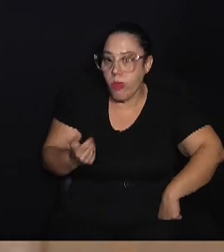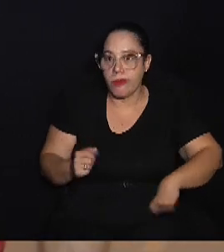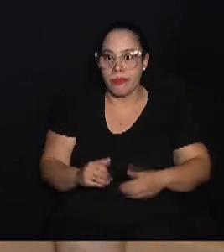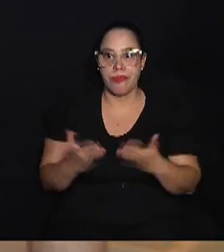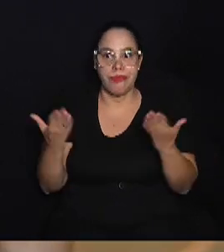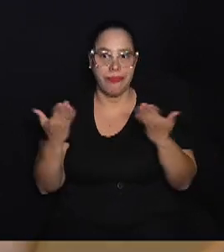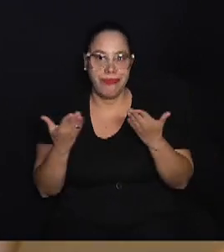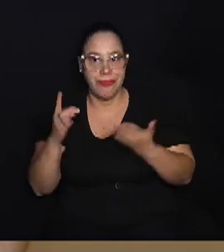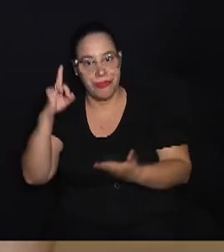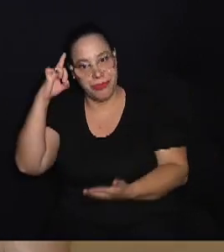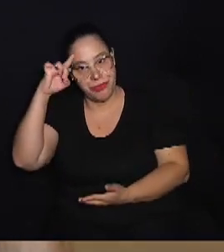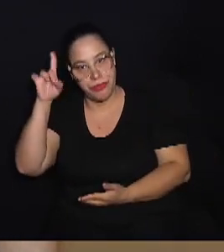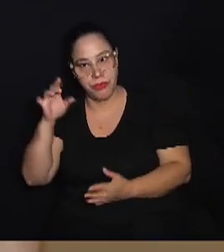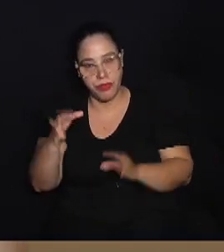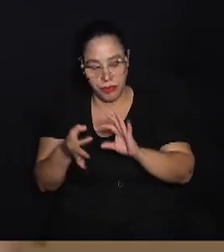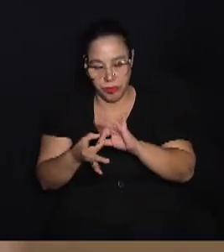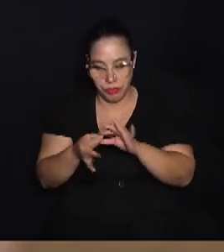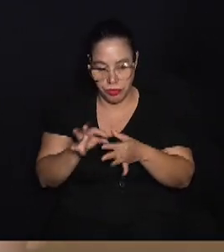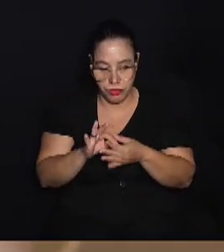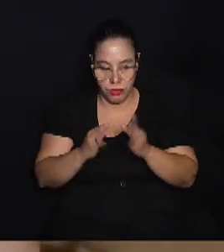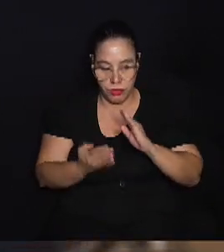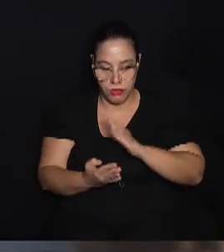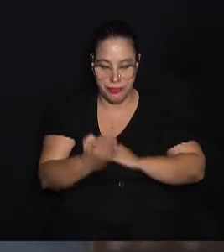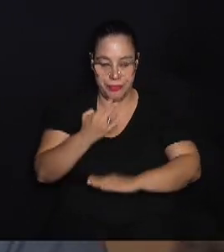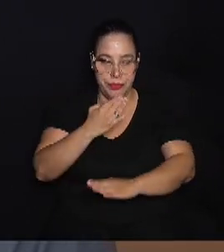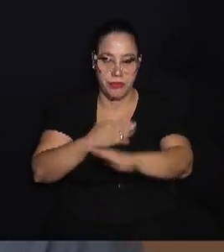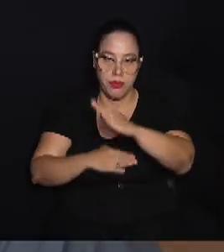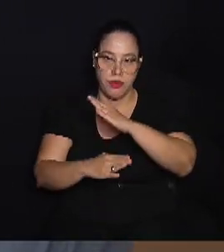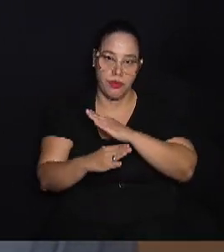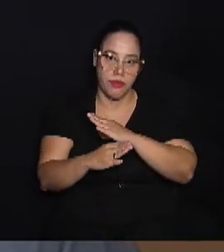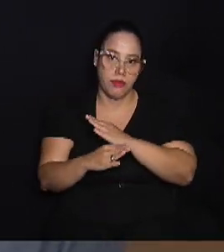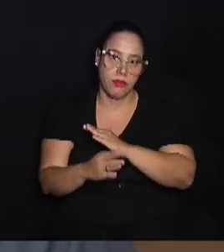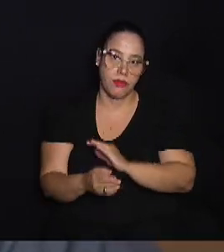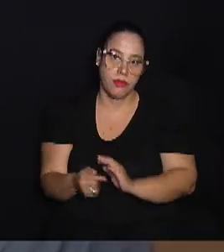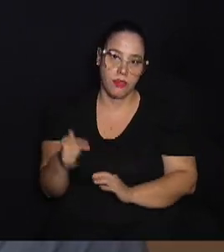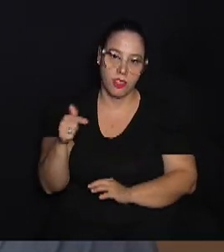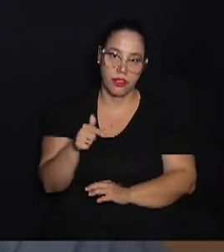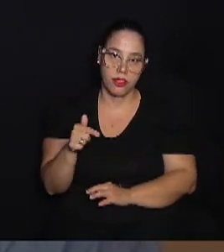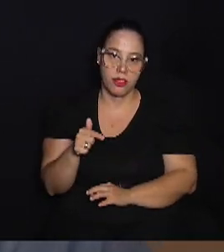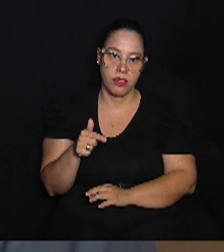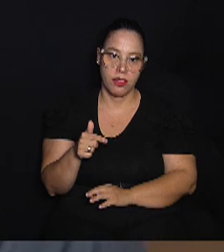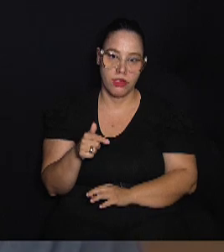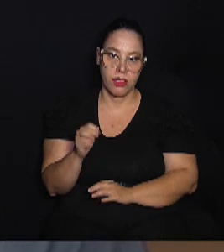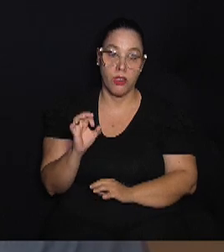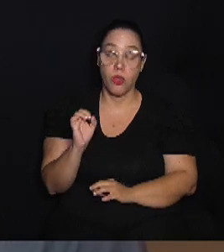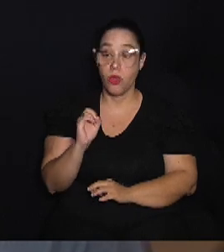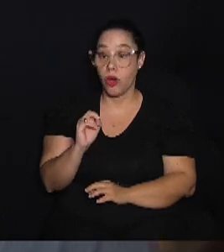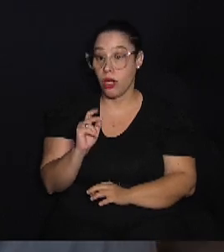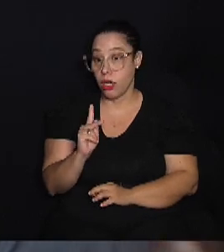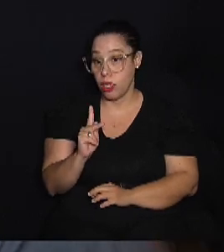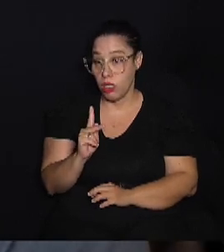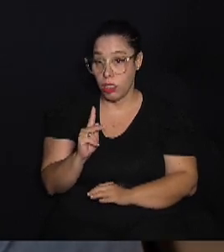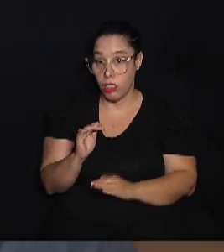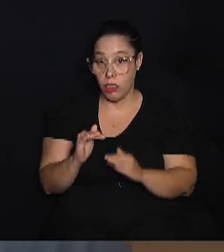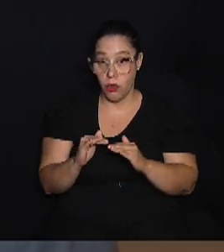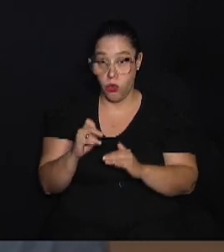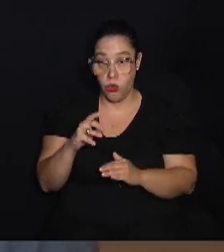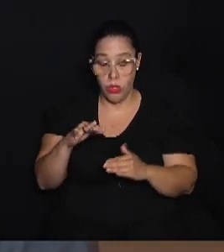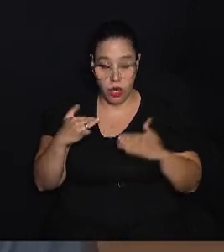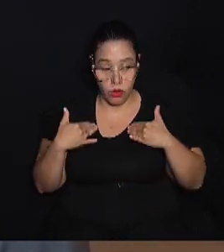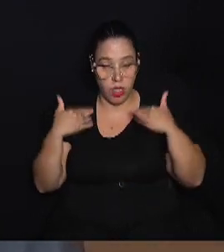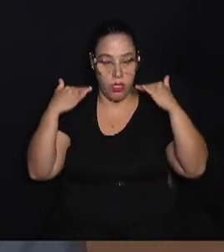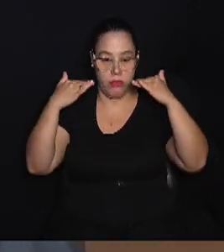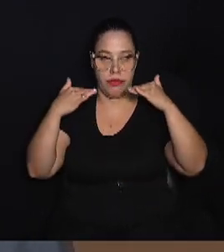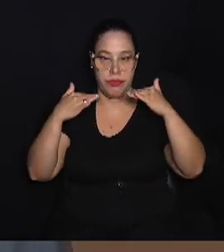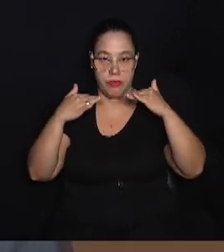Hoje em dia, no nível da Paralimpíada, 7 seleções podiam ter ficado no pódio, o que estaria tudo ok. Então o nível físico é muito alto.